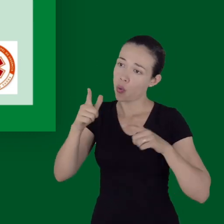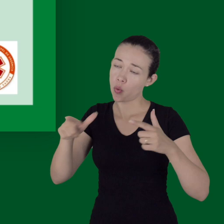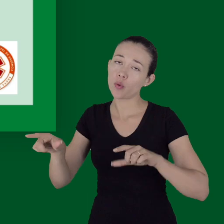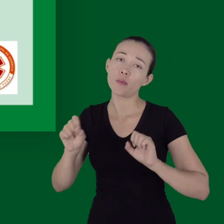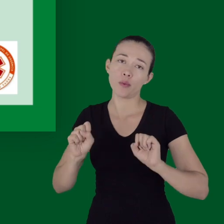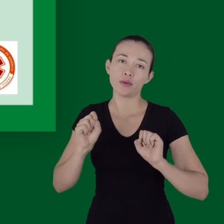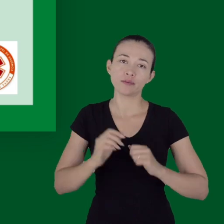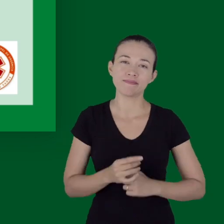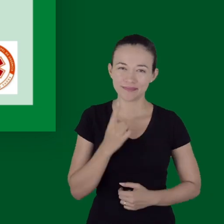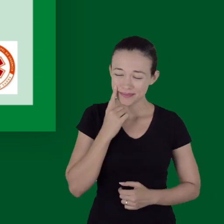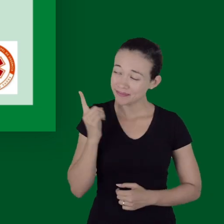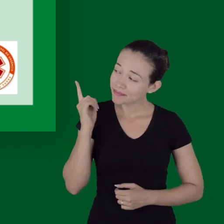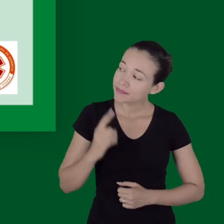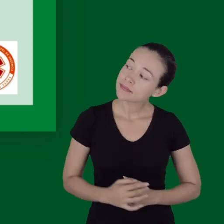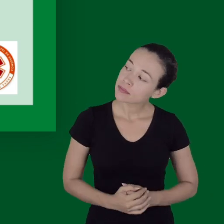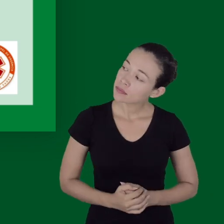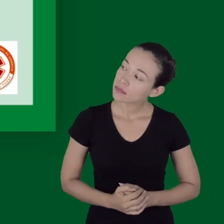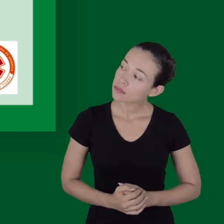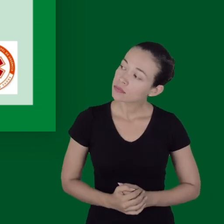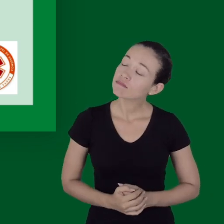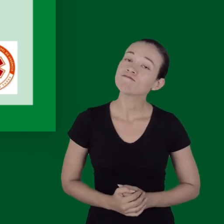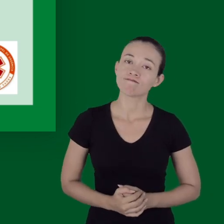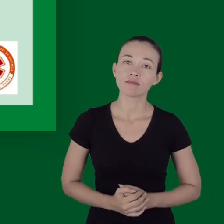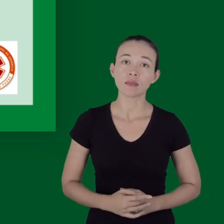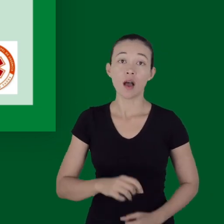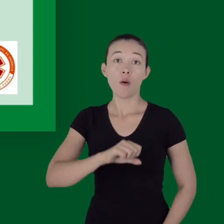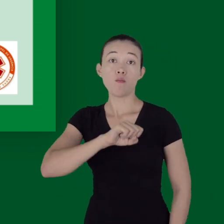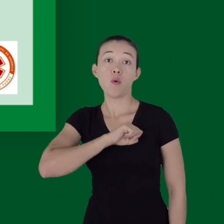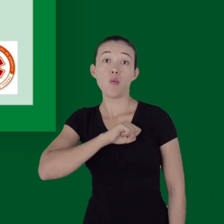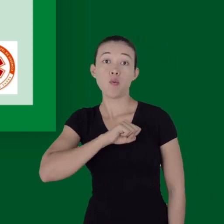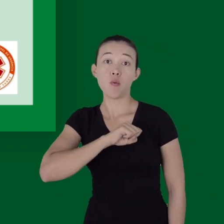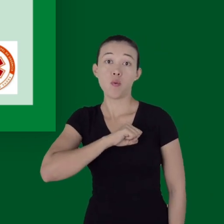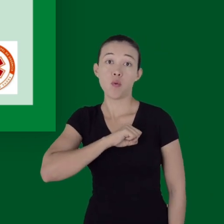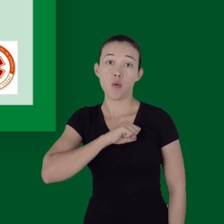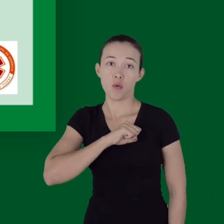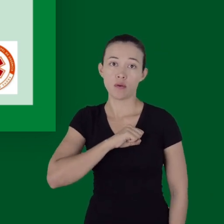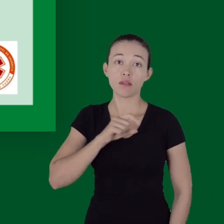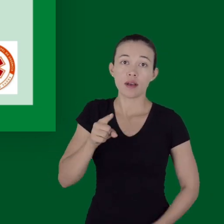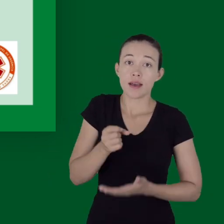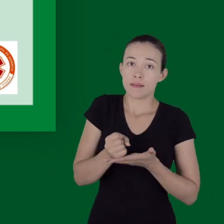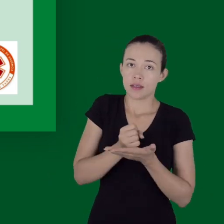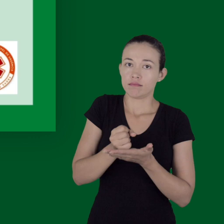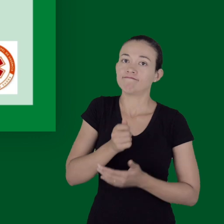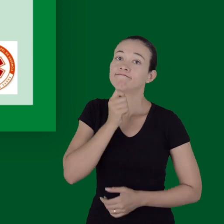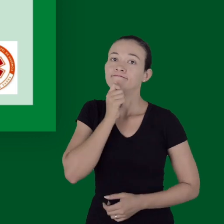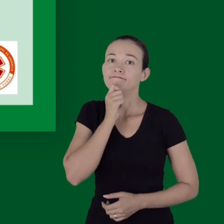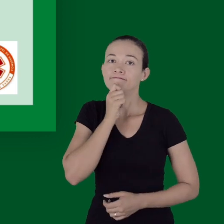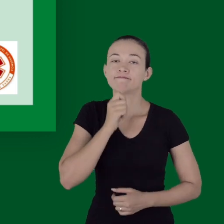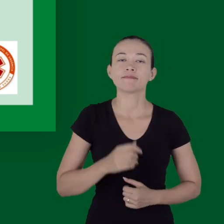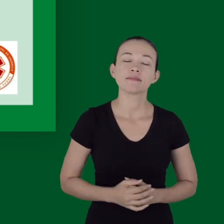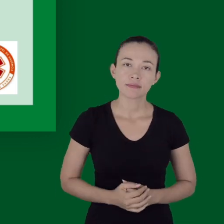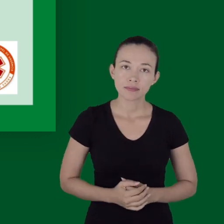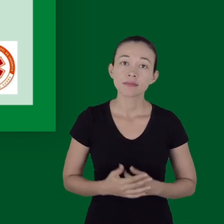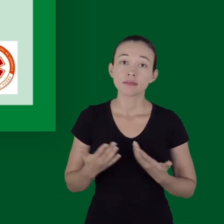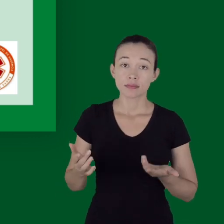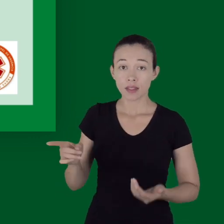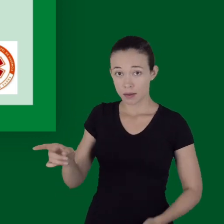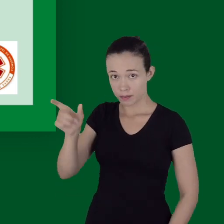algumas opções, né? Para tentar reverter a taquicardia supraventricular sem uso da medicação.